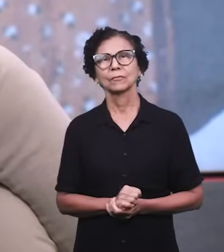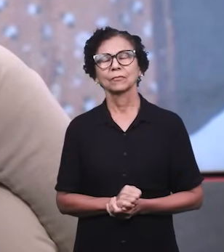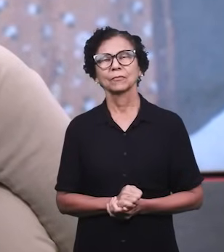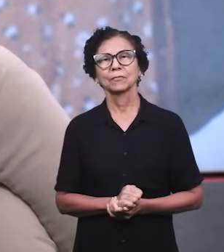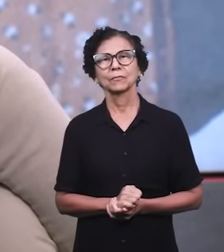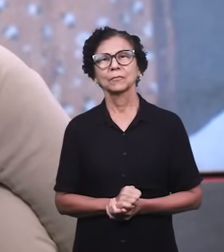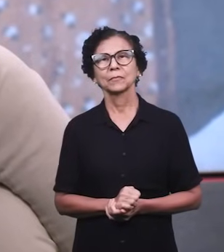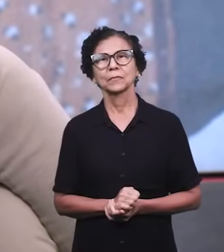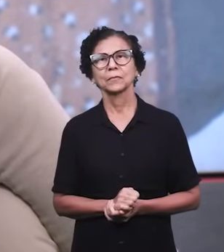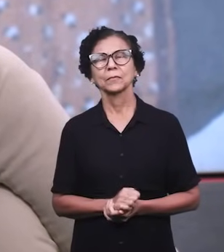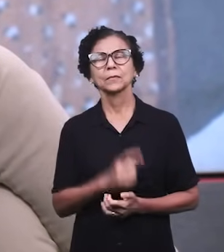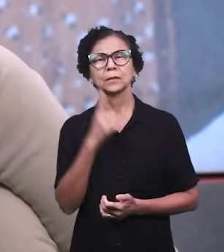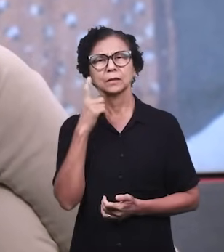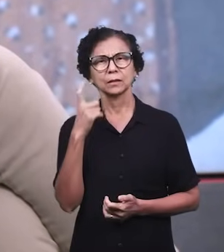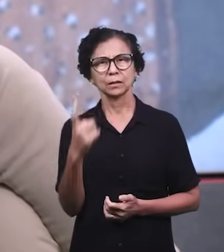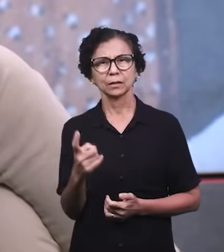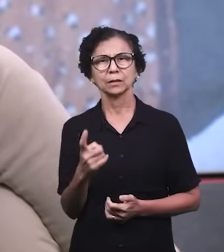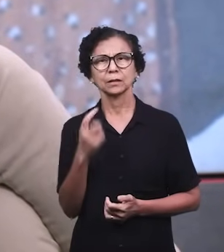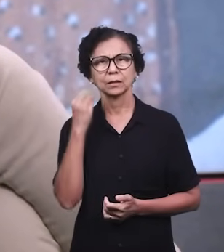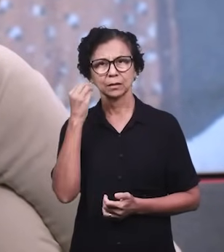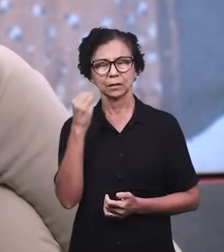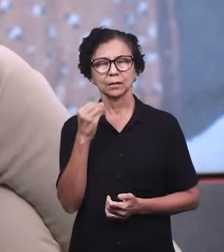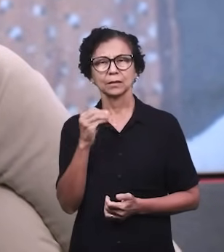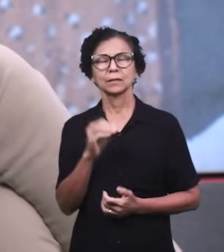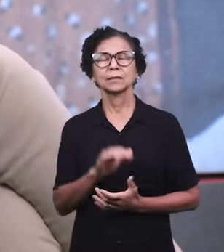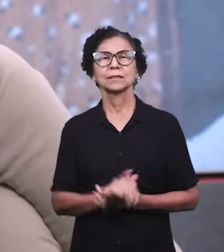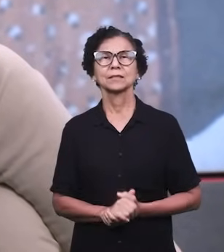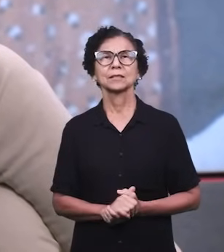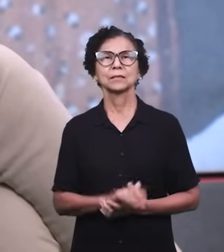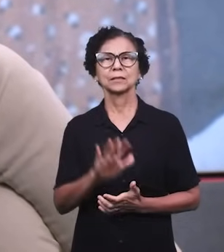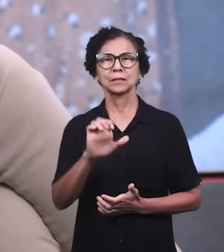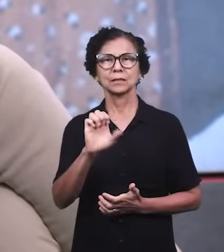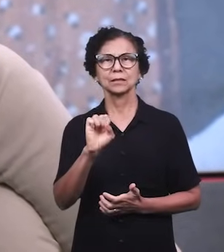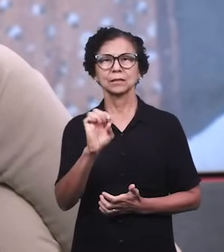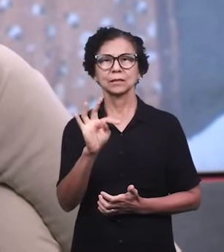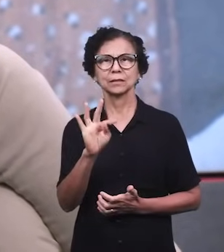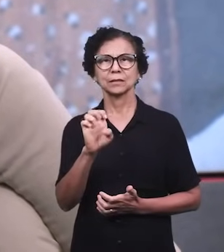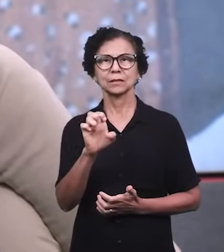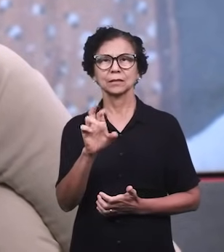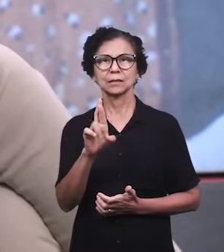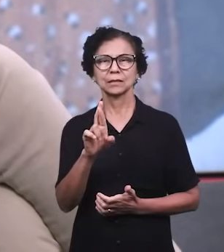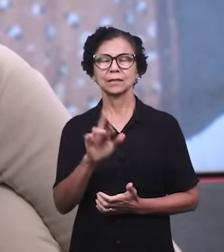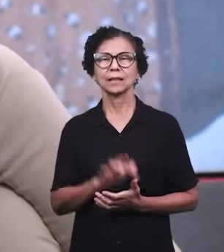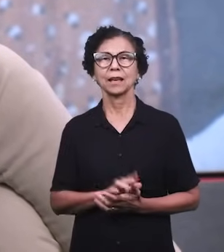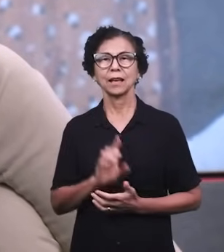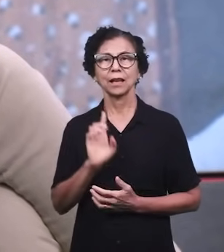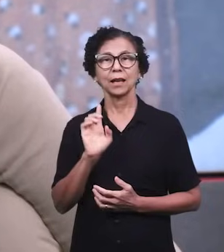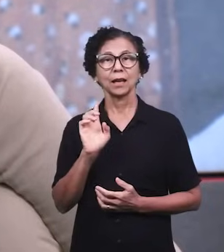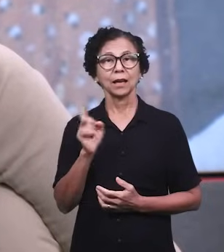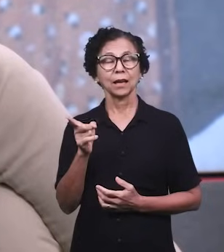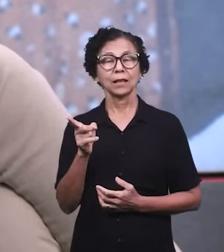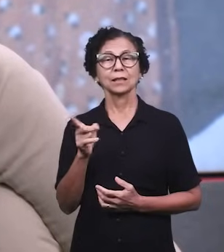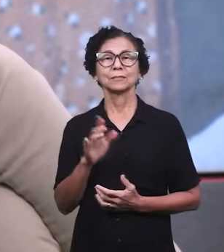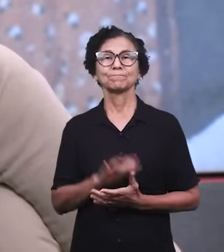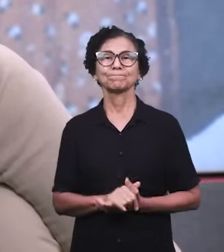o que é notável nessa experiência da Esther é que ela usou recursos da